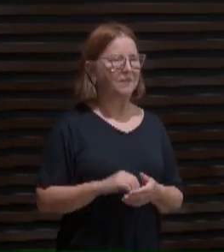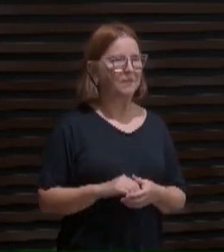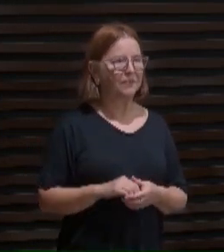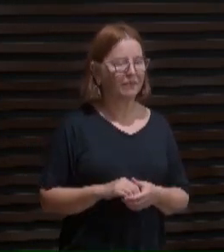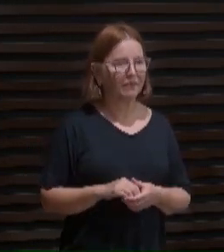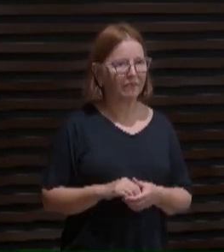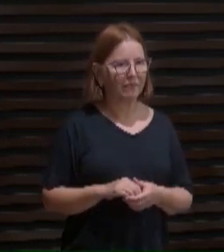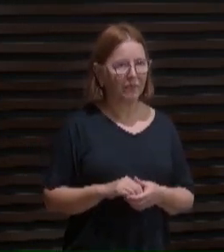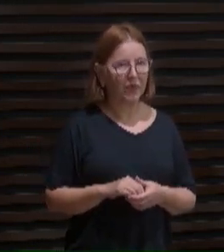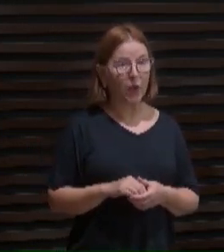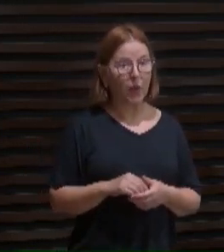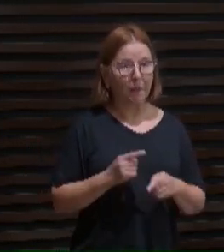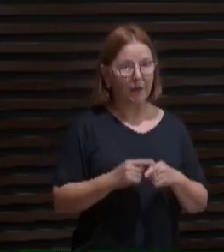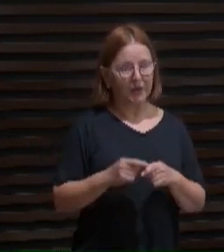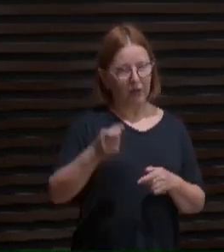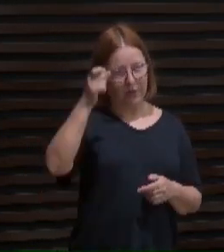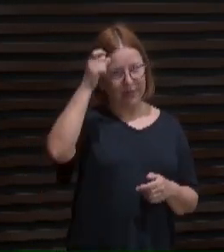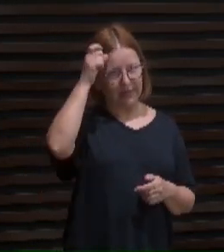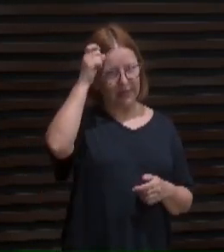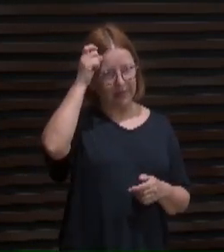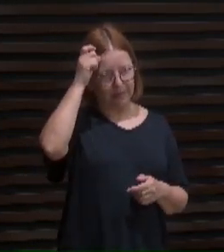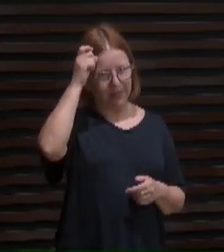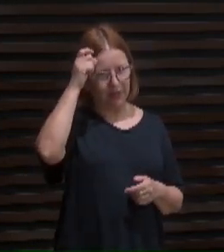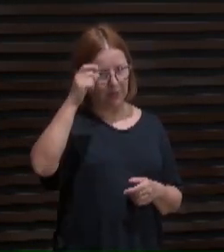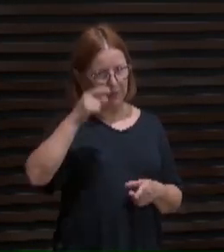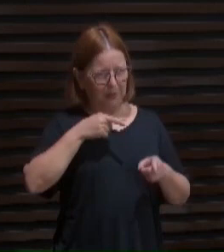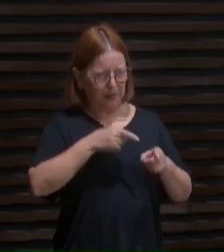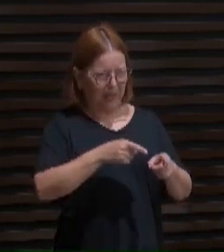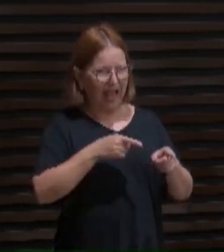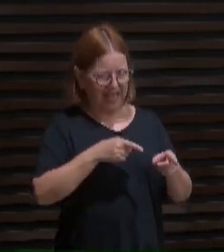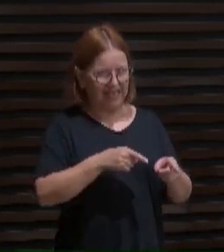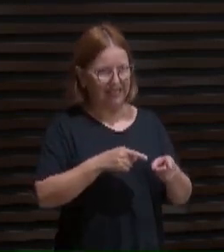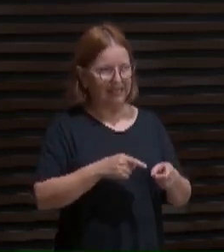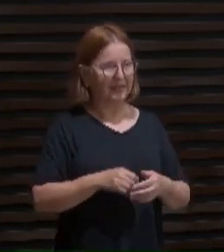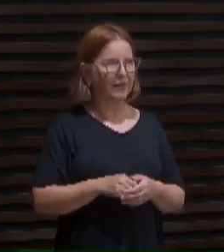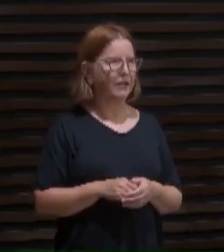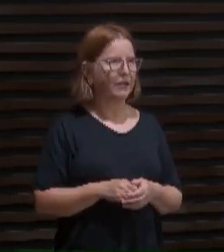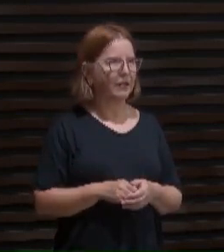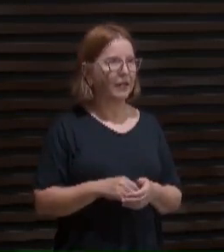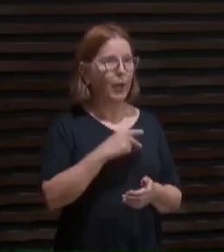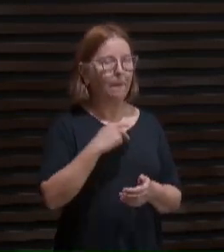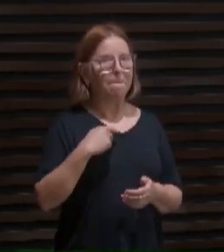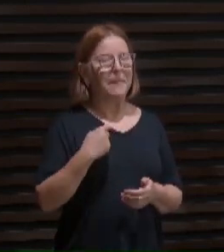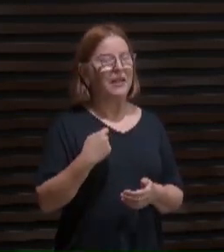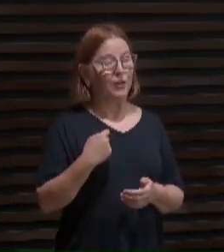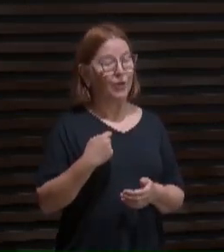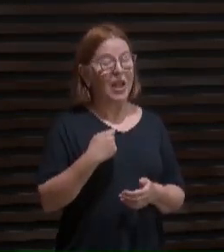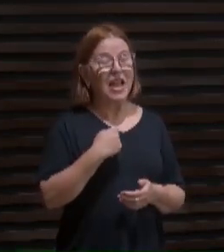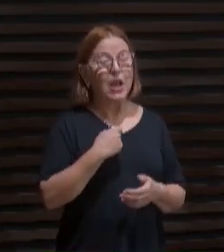Ele ataca frontalmente a palavra de Deus. Pastor, mas eu quero me casar.